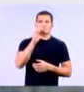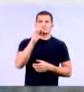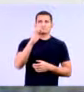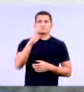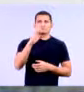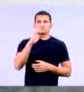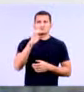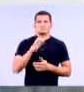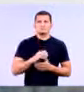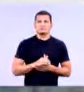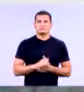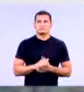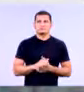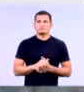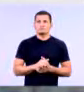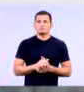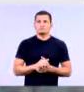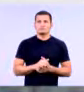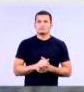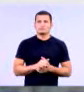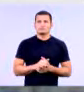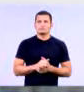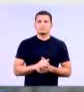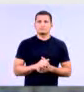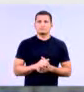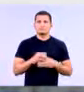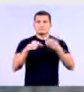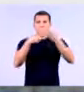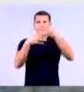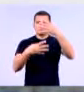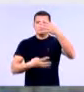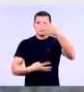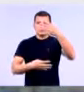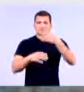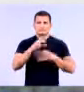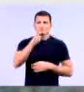documentos do Word, Doc. Então, vai aparecer